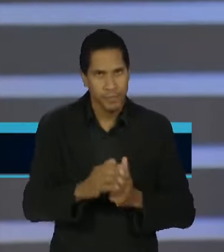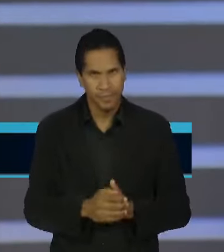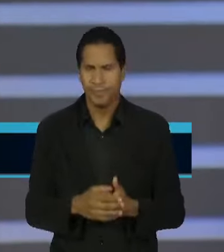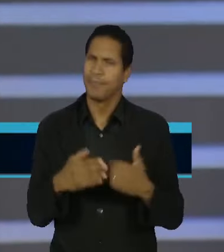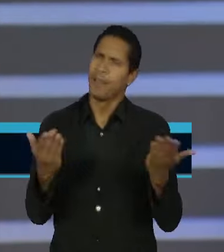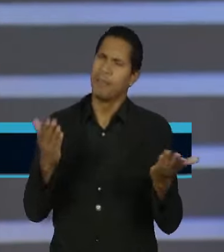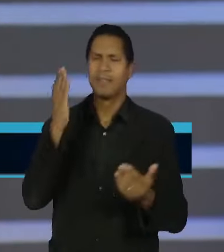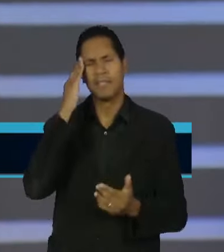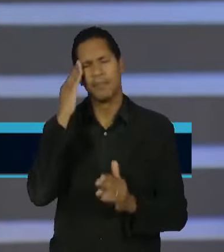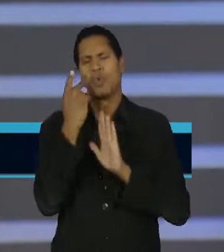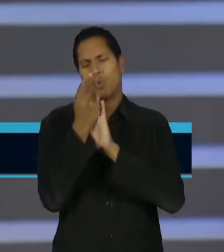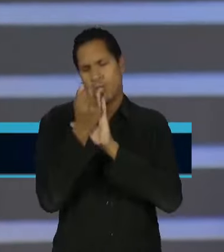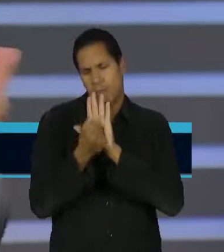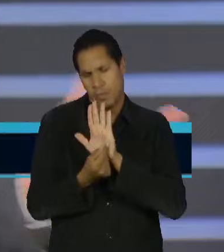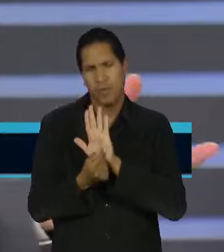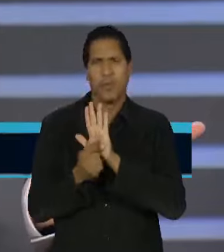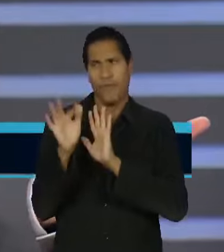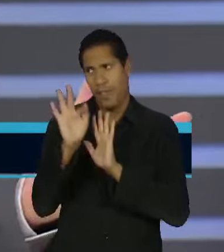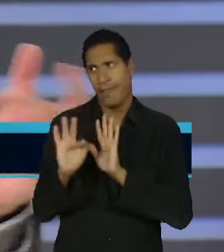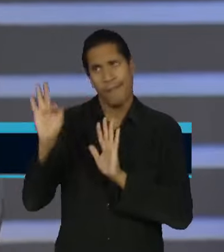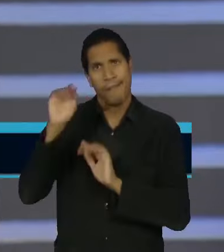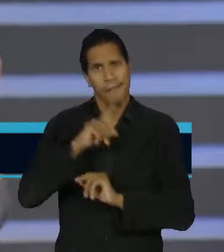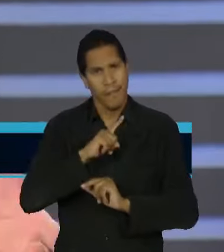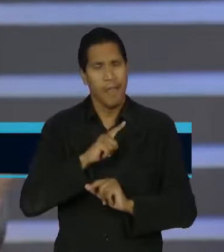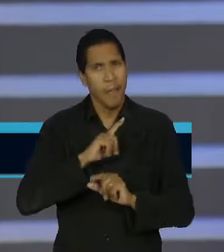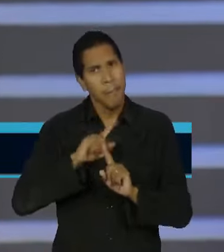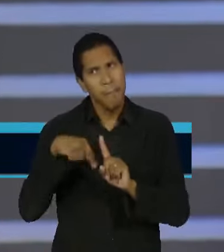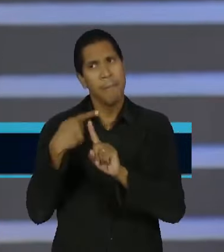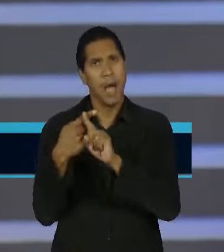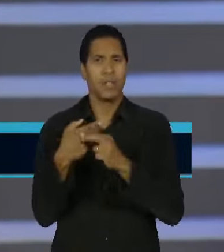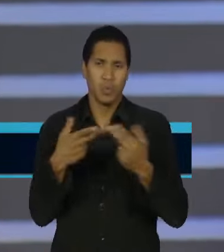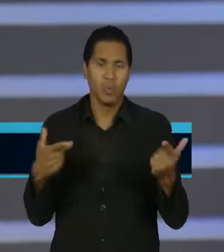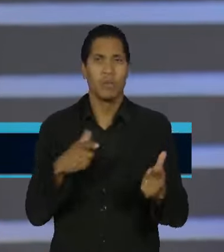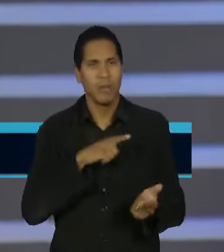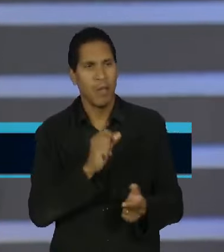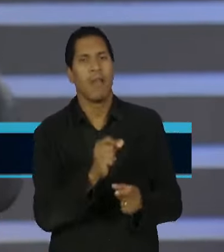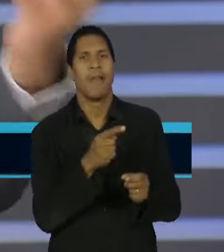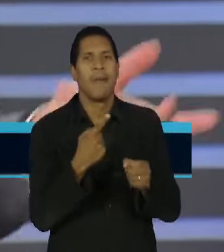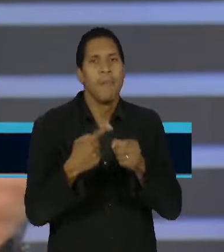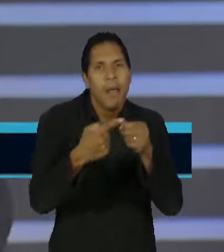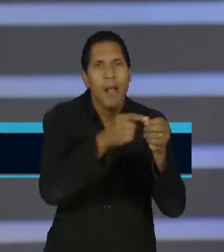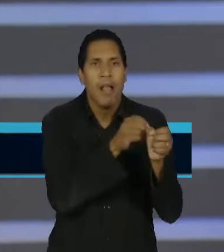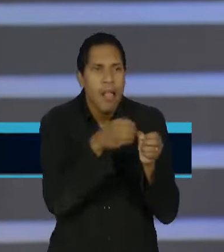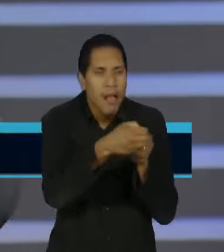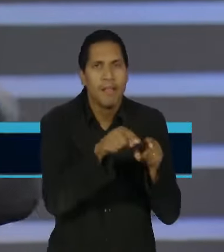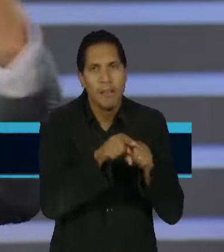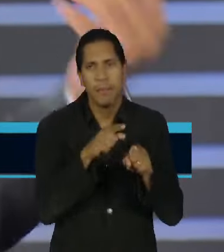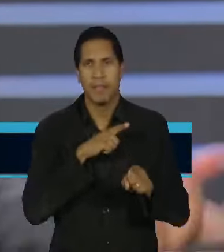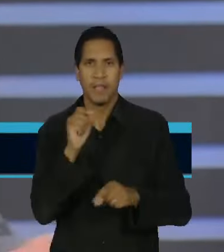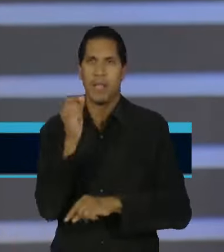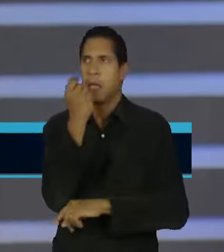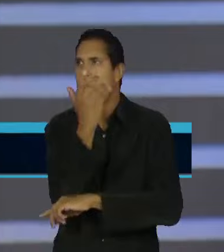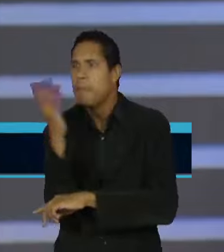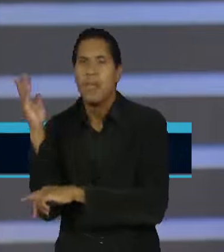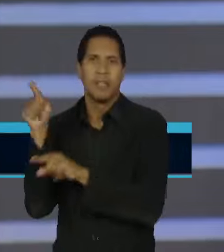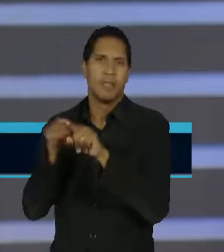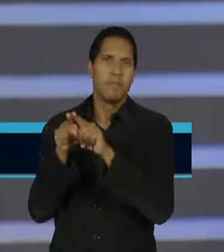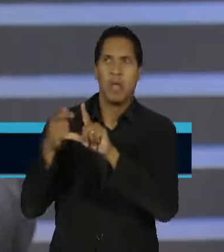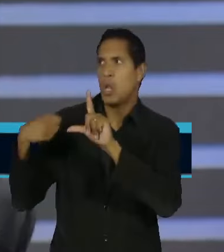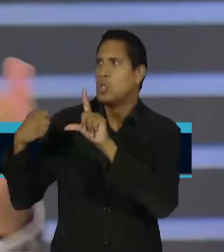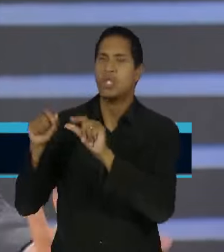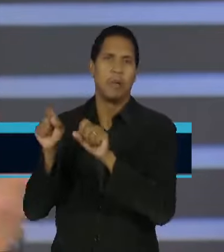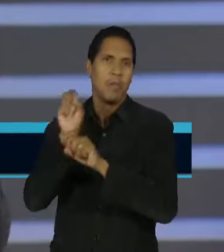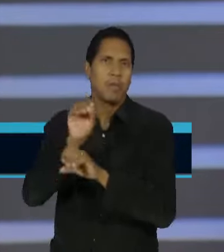é que vive o orçamento da União você precisa de investimentos regionais investimentos nacionais meio ambiente defesa logística